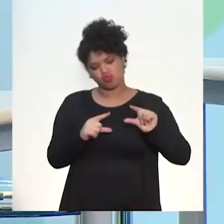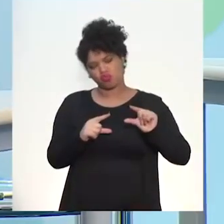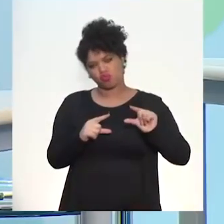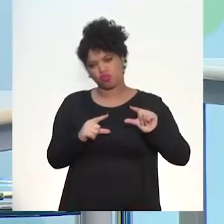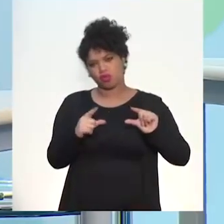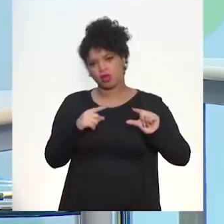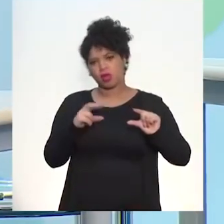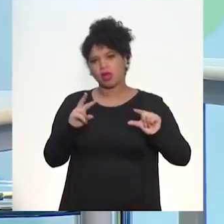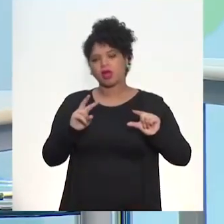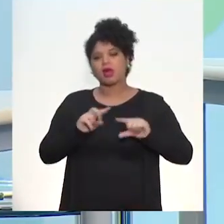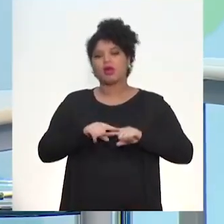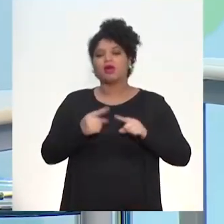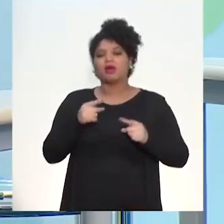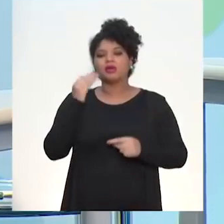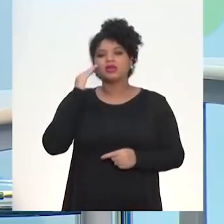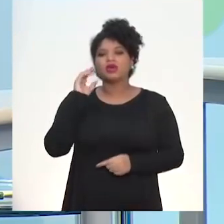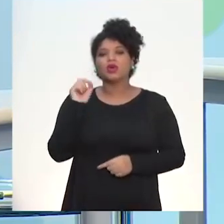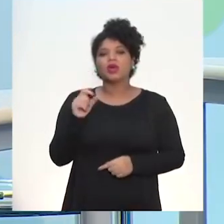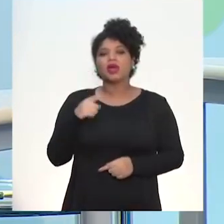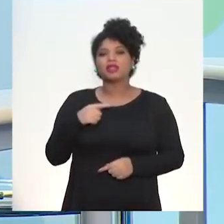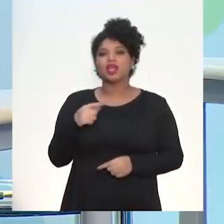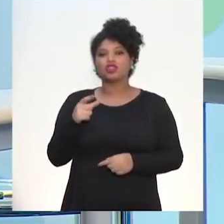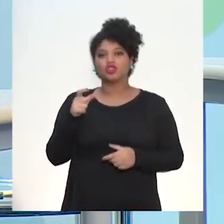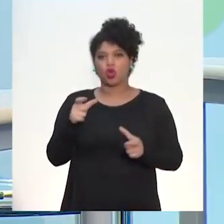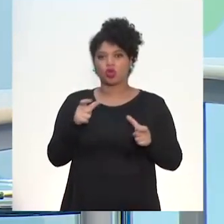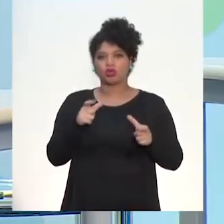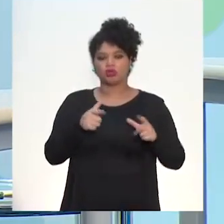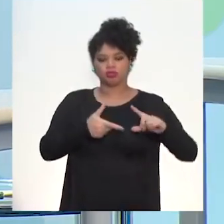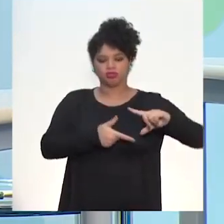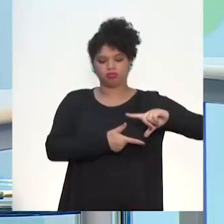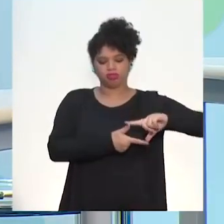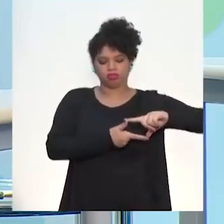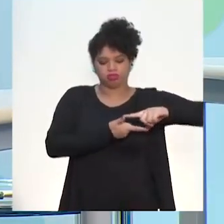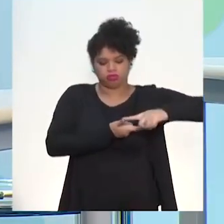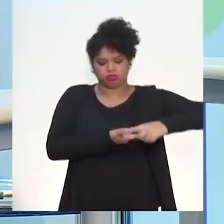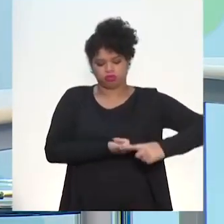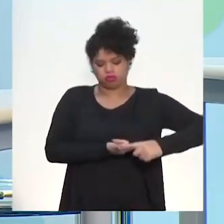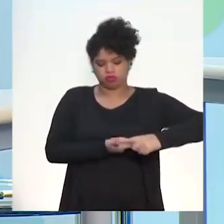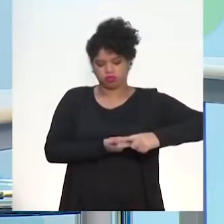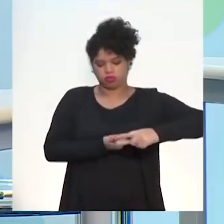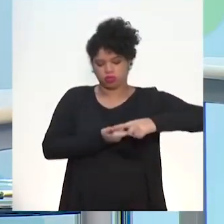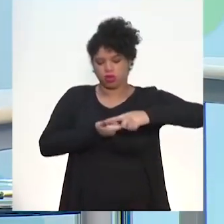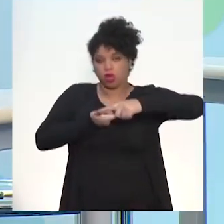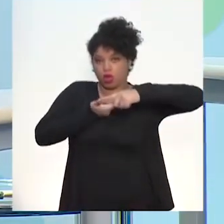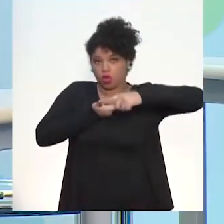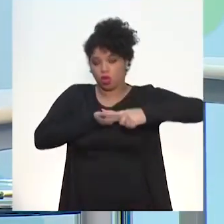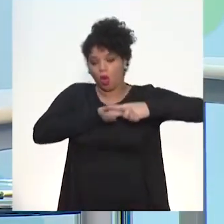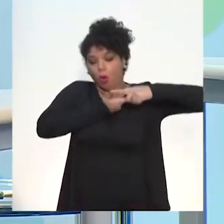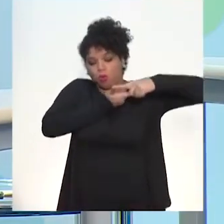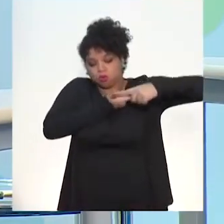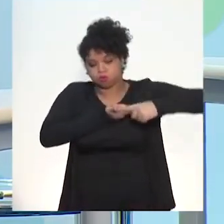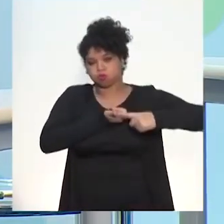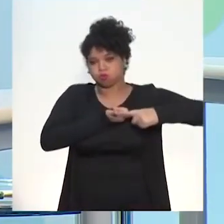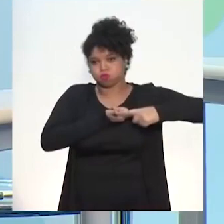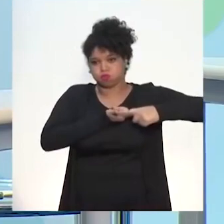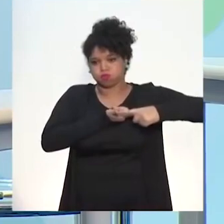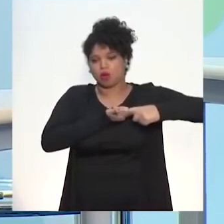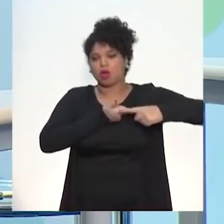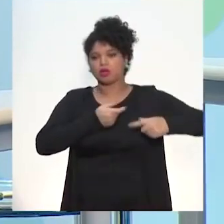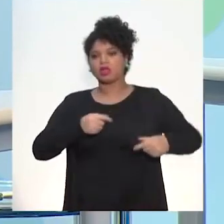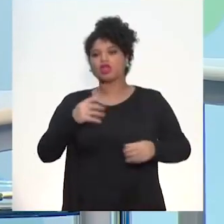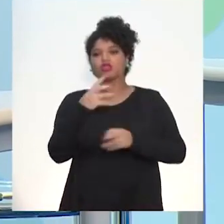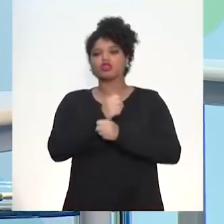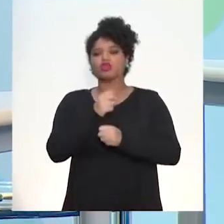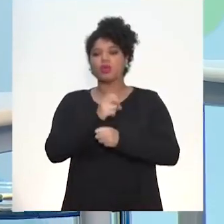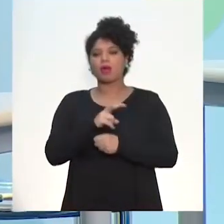vocês entendam é que a gente tem lá 2 blocos retangulares. Eu vou imaginar 2 blocos retangulares separados, calcular o volume de cada um,